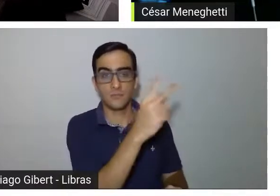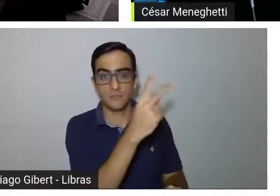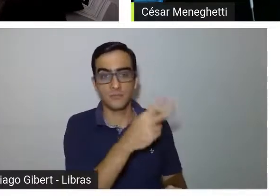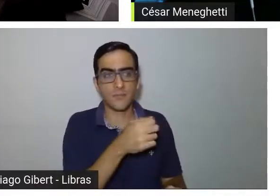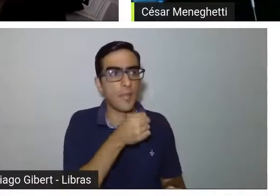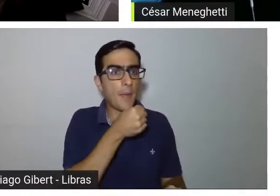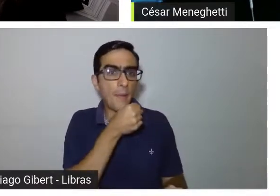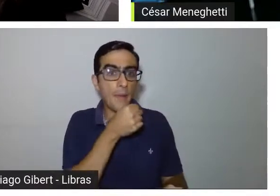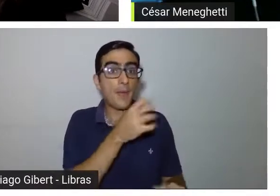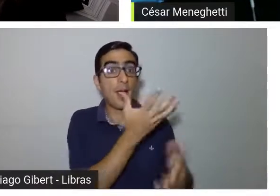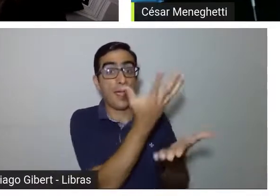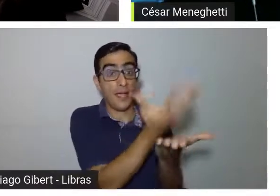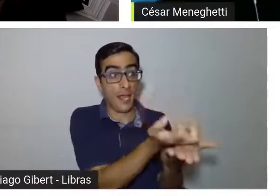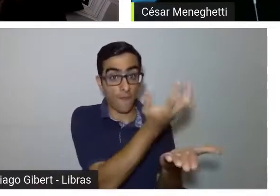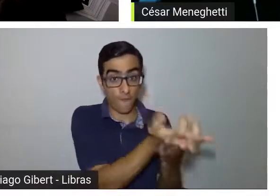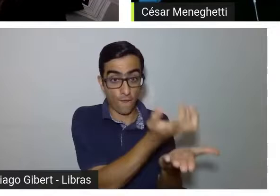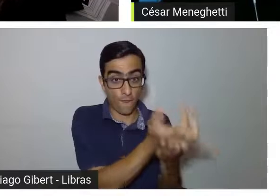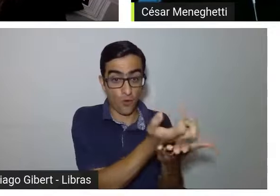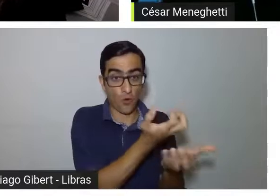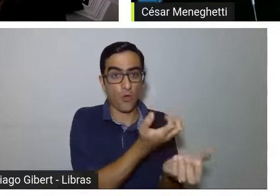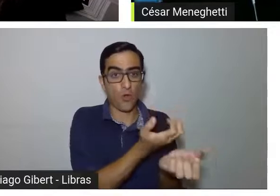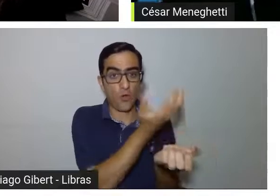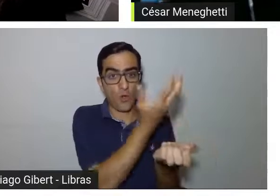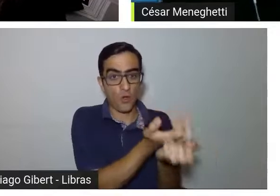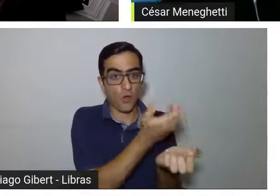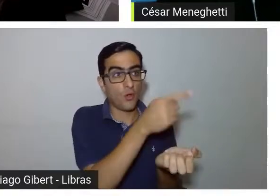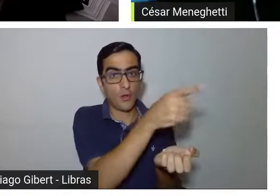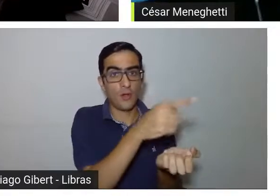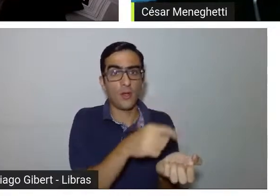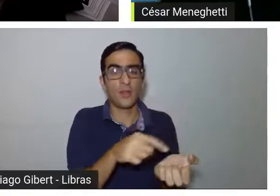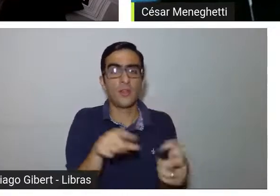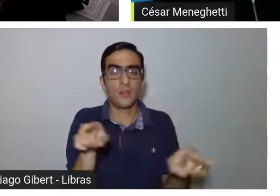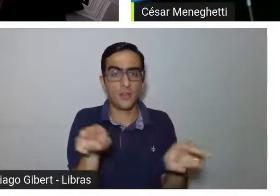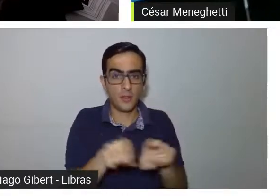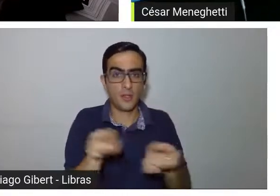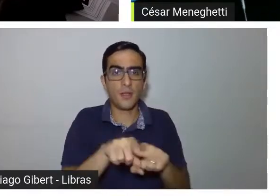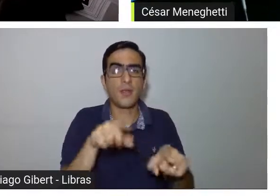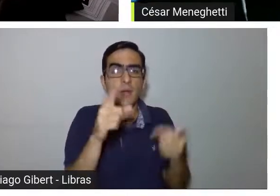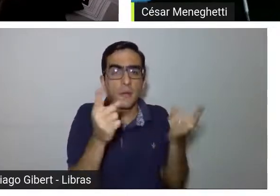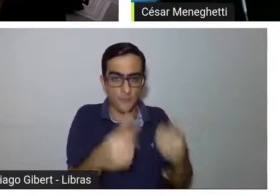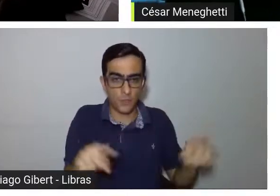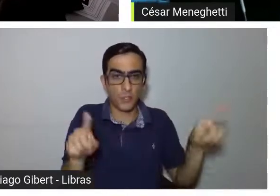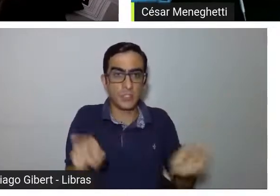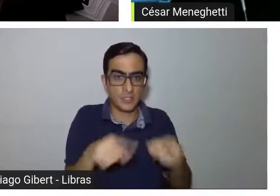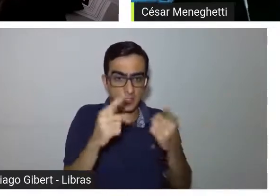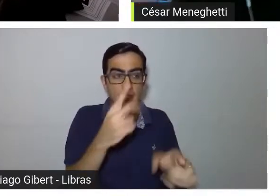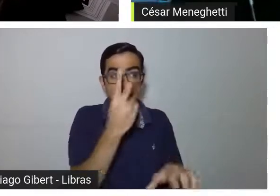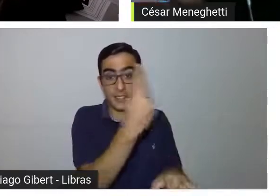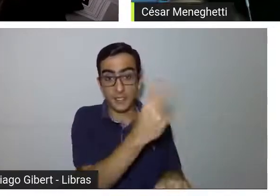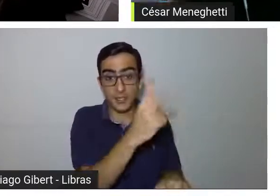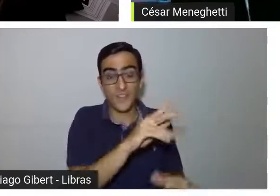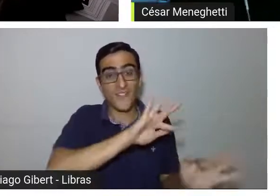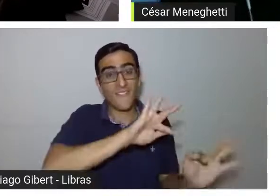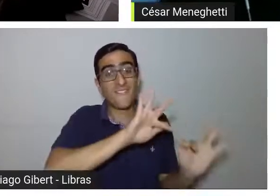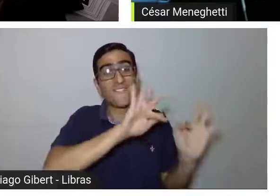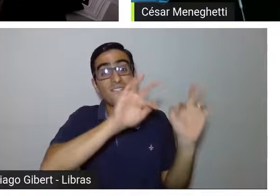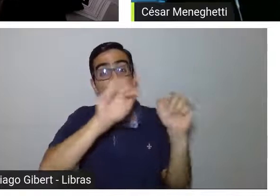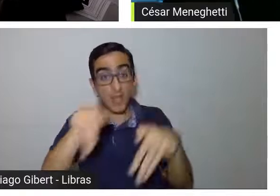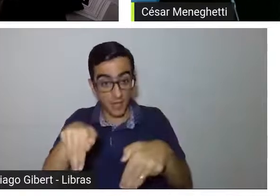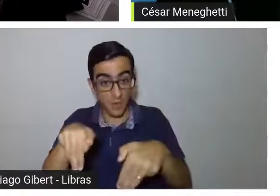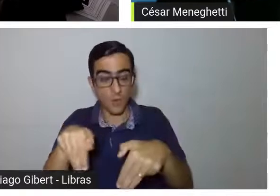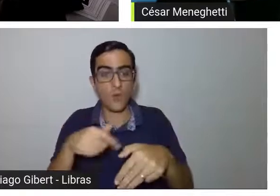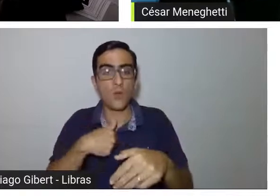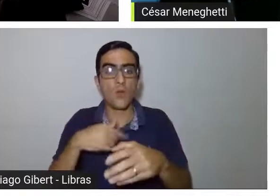o som que a gente escutou, ela Maharaj, Mapen, Maem, e assim por diante. E no final eu